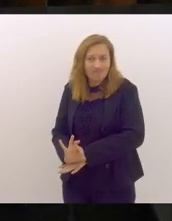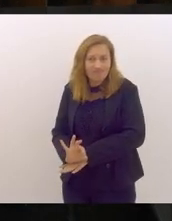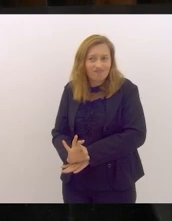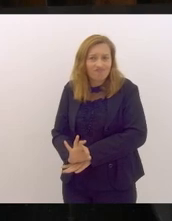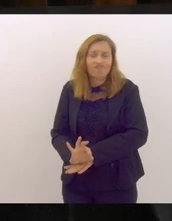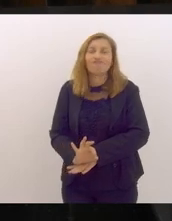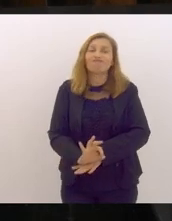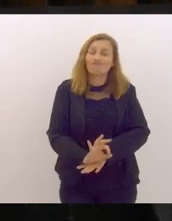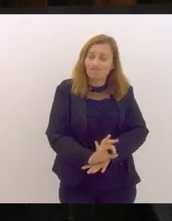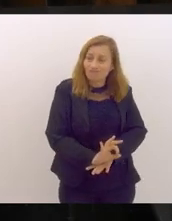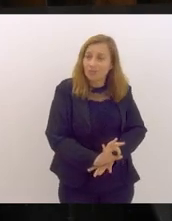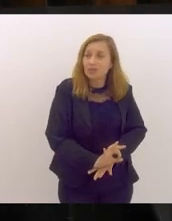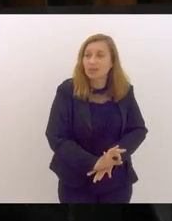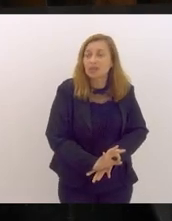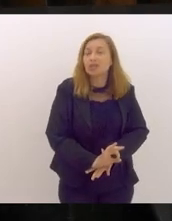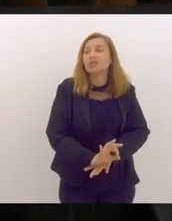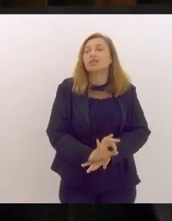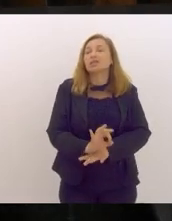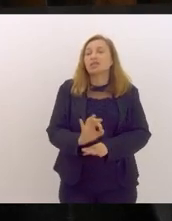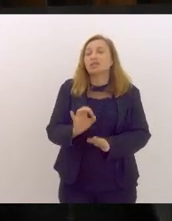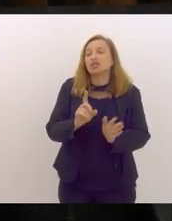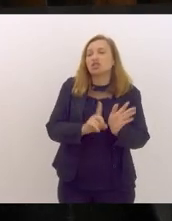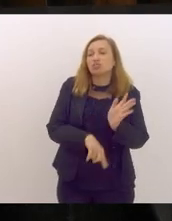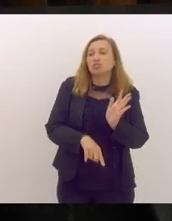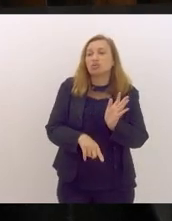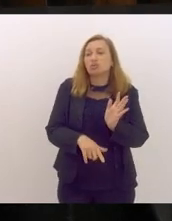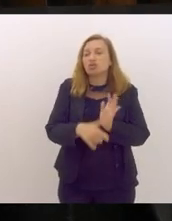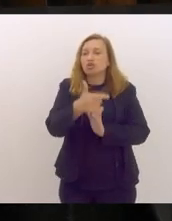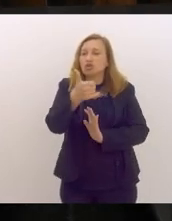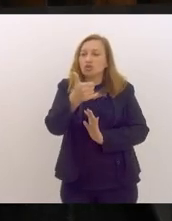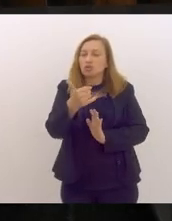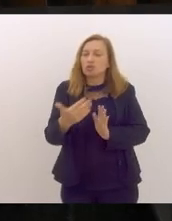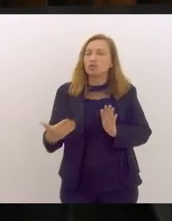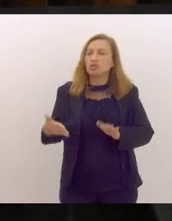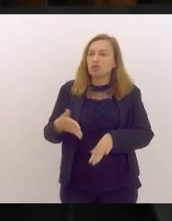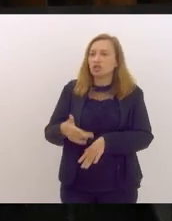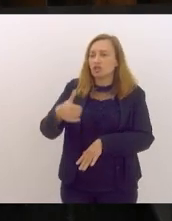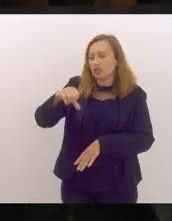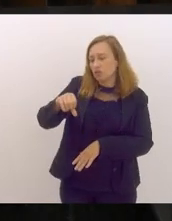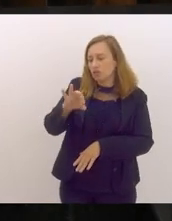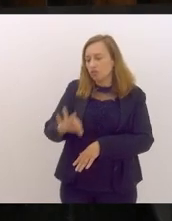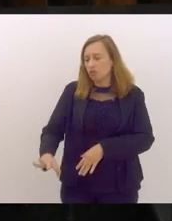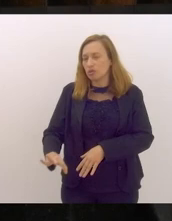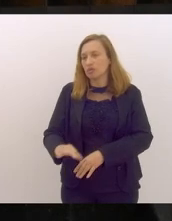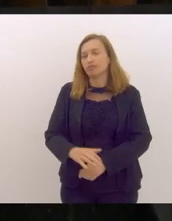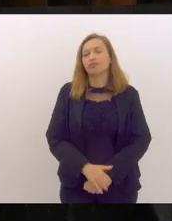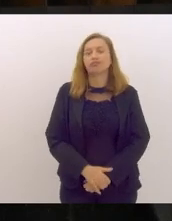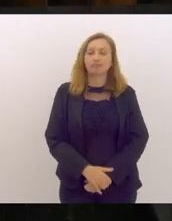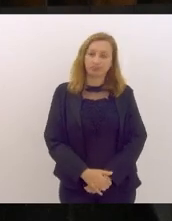de consequência, a alíquota cai de 12 para 9 pontos percentuais.